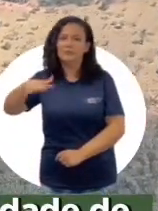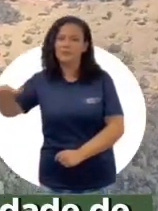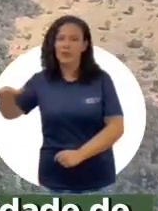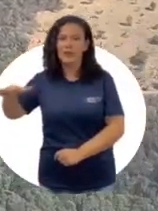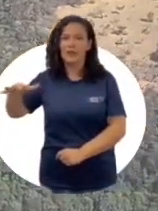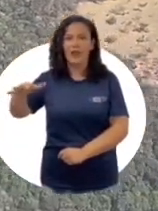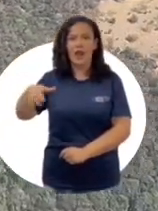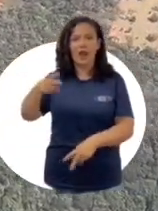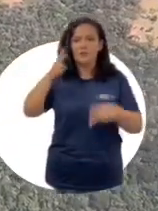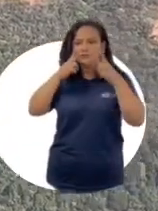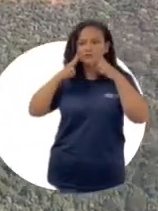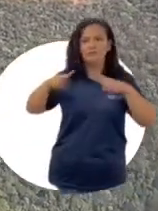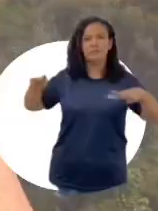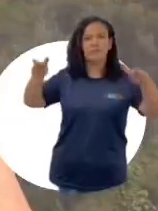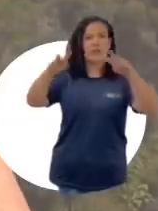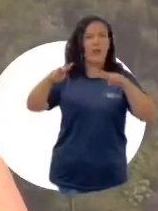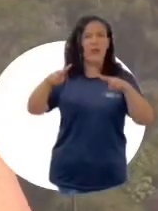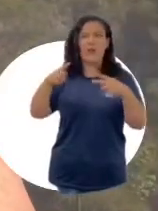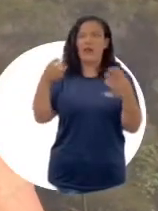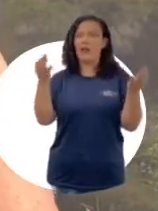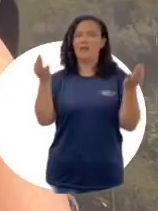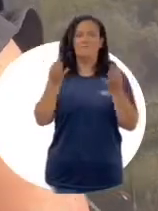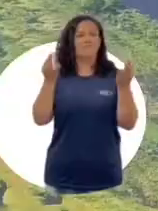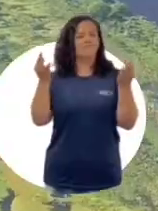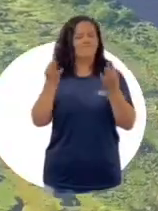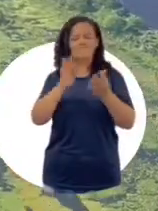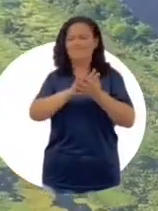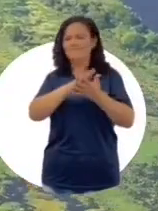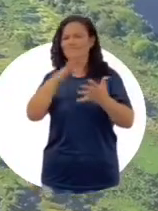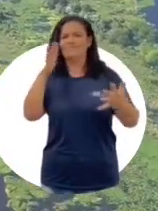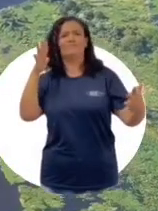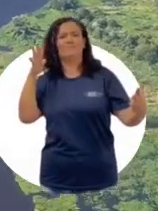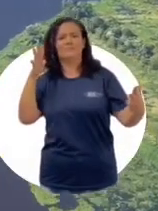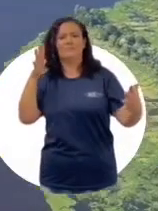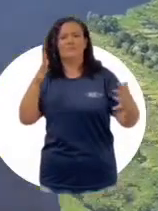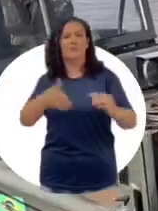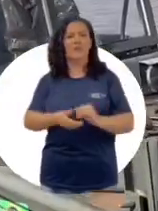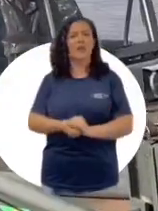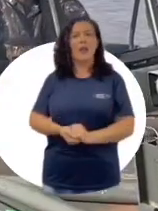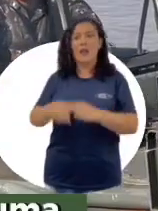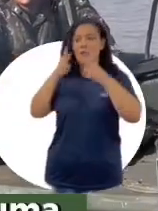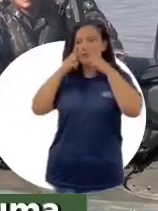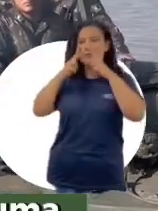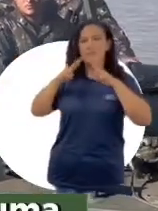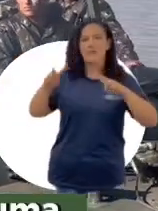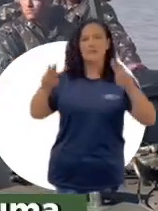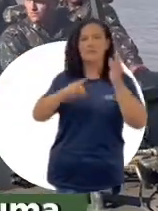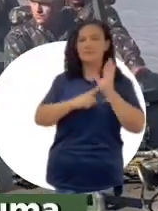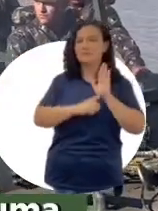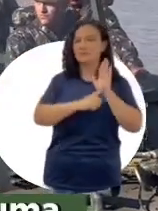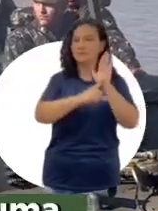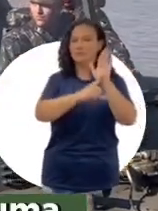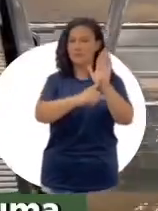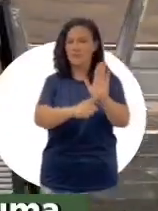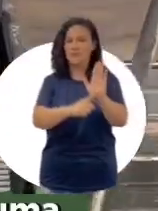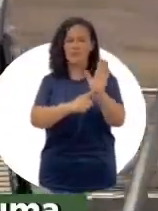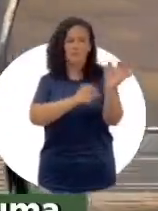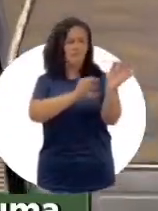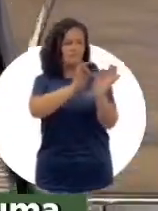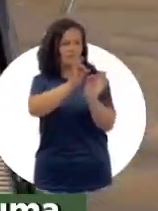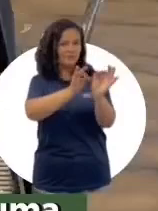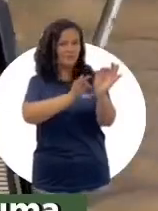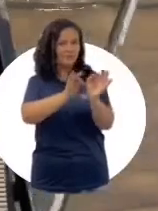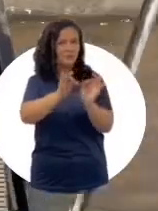de helicóptero. A vista, sem palavras, é maravilhosa. Assistiram a uma demonstração